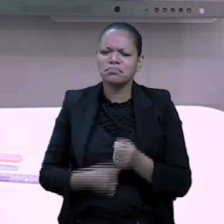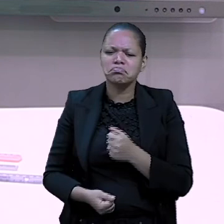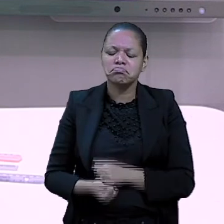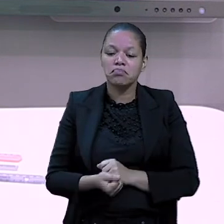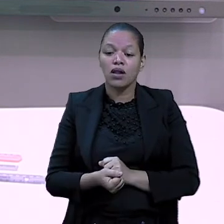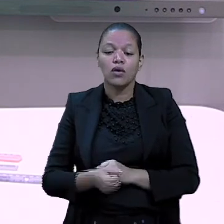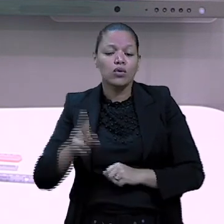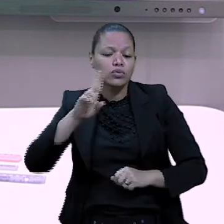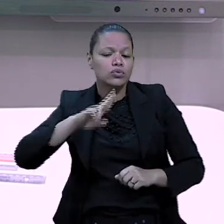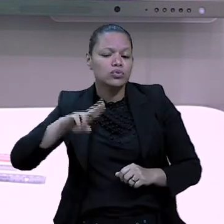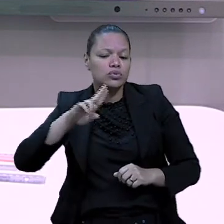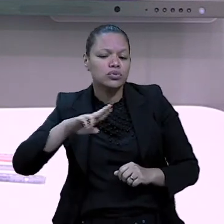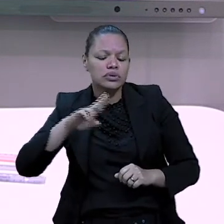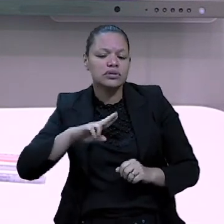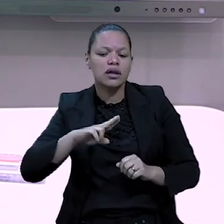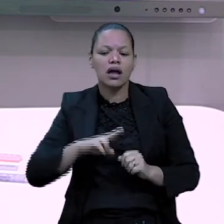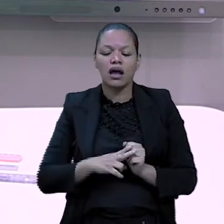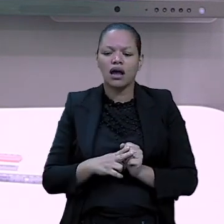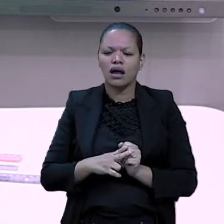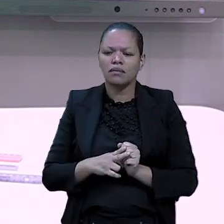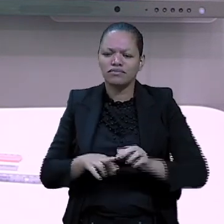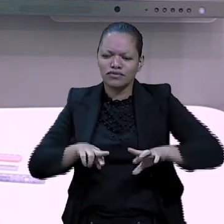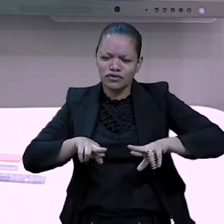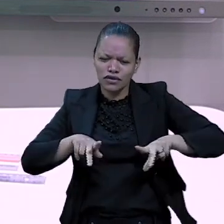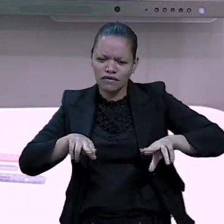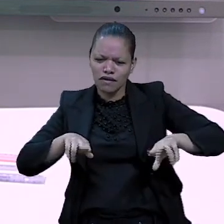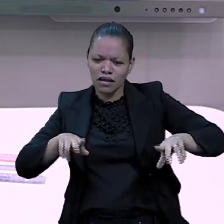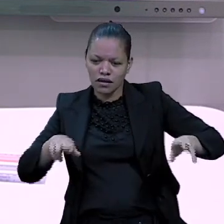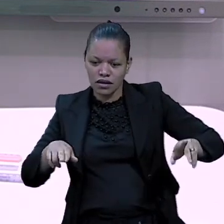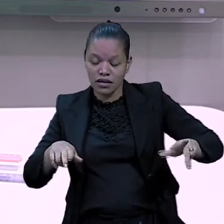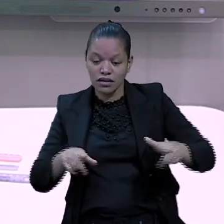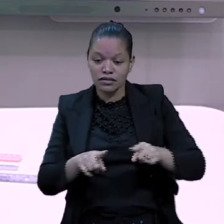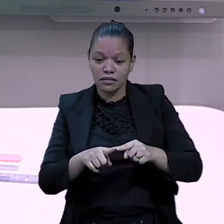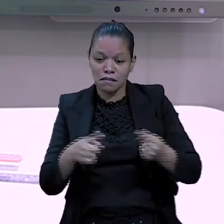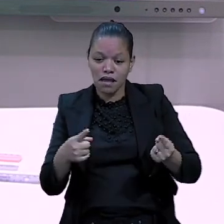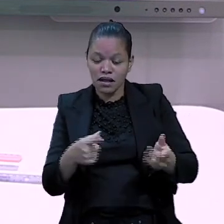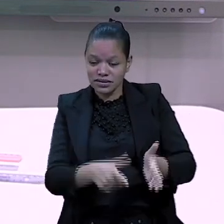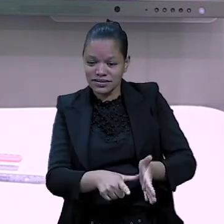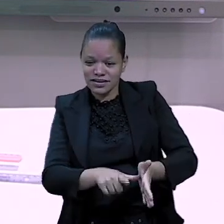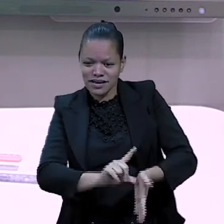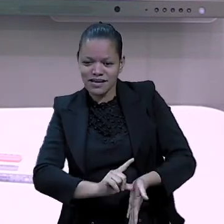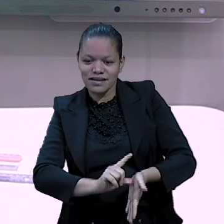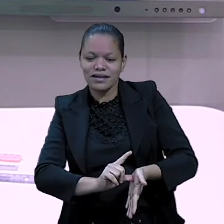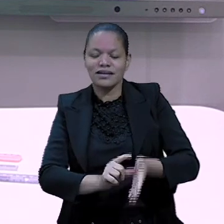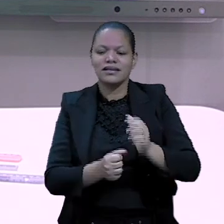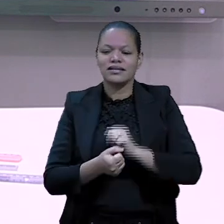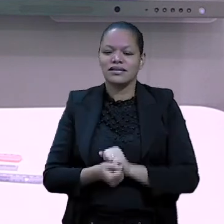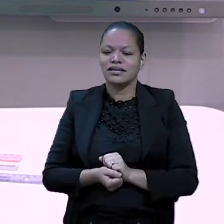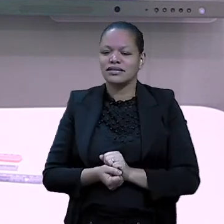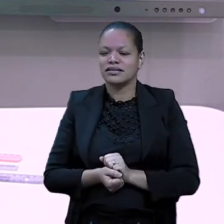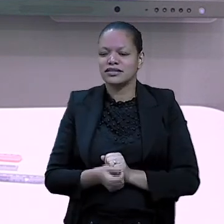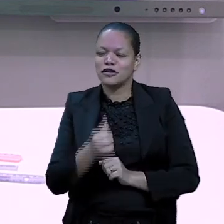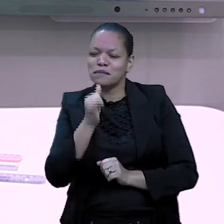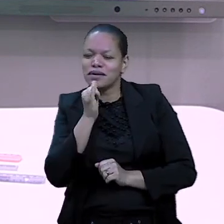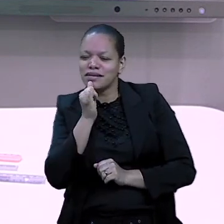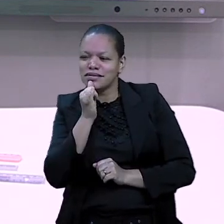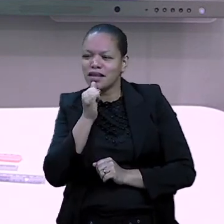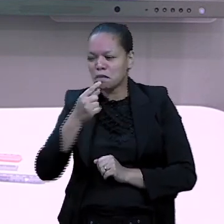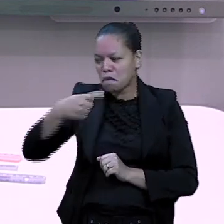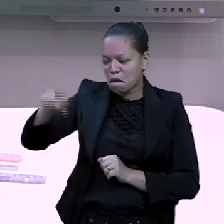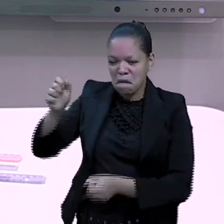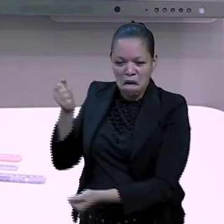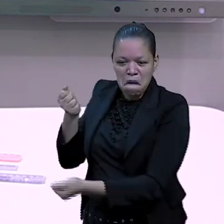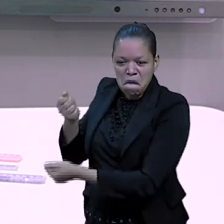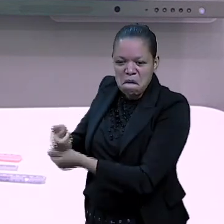maneira que se media, com a polegada, o tamanho aqui do polegar. Ou um palmo, né? Quando a gente quer medir, a gente vai fazendo